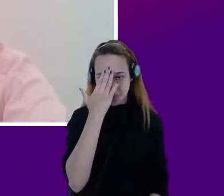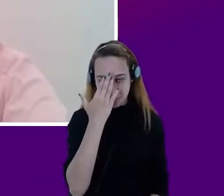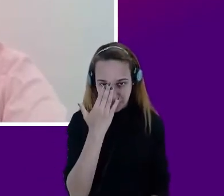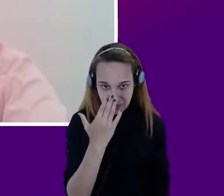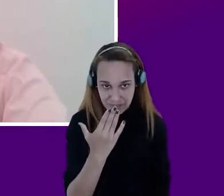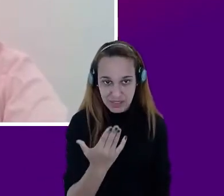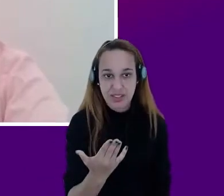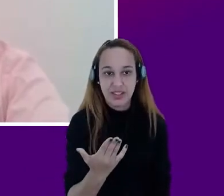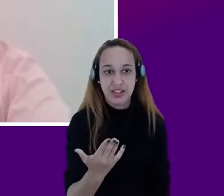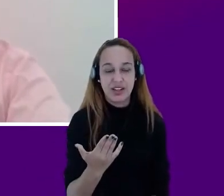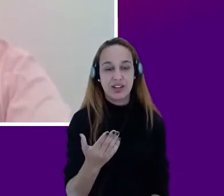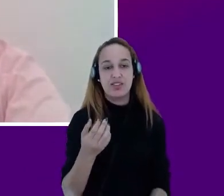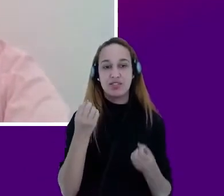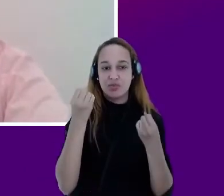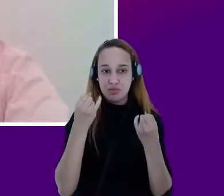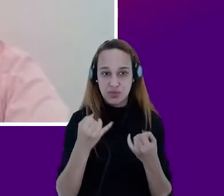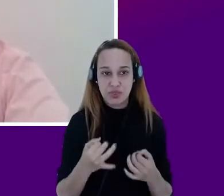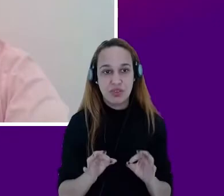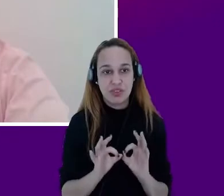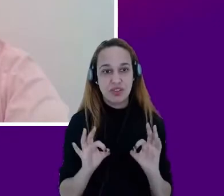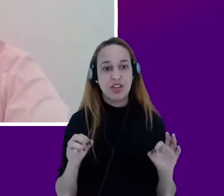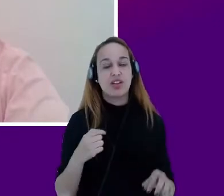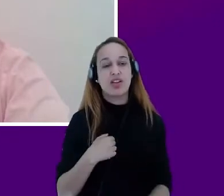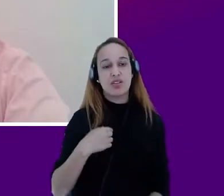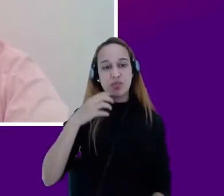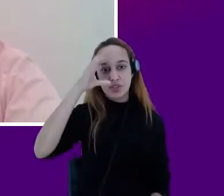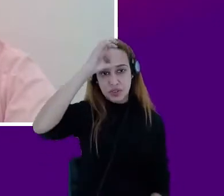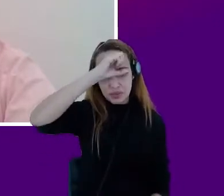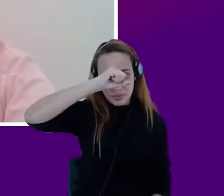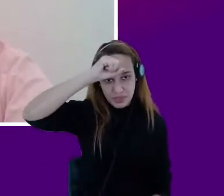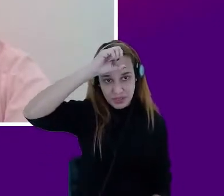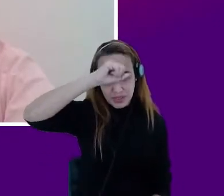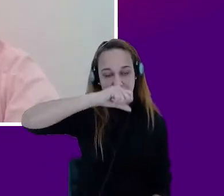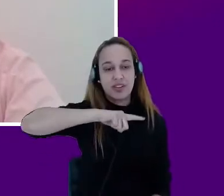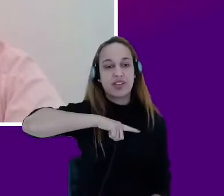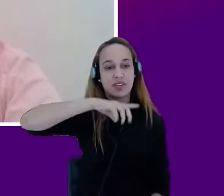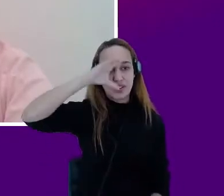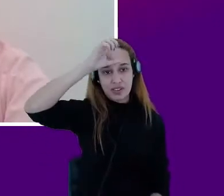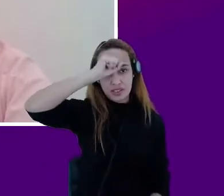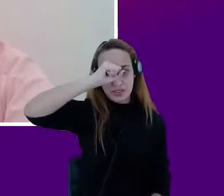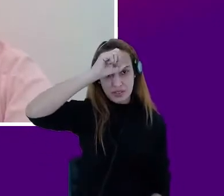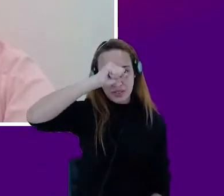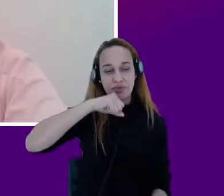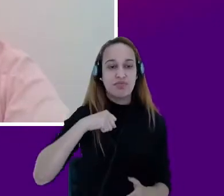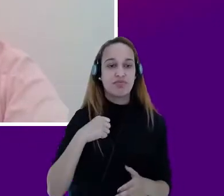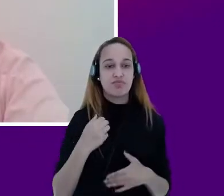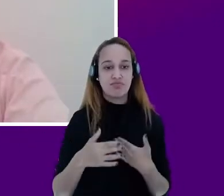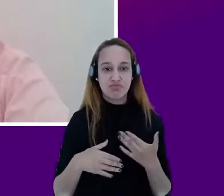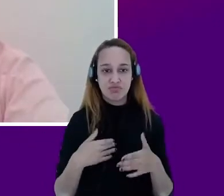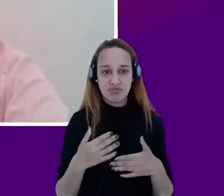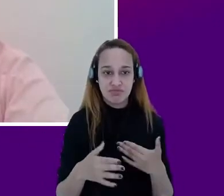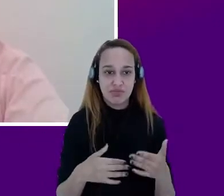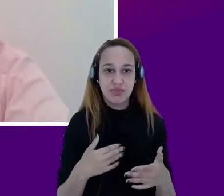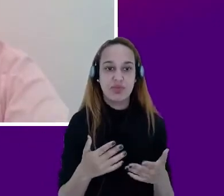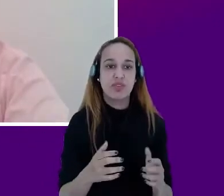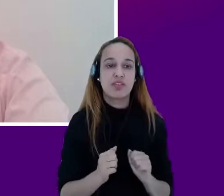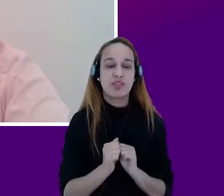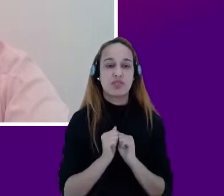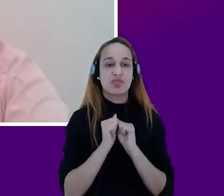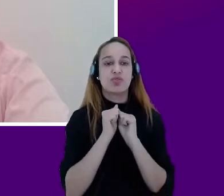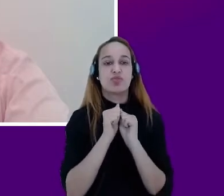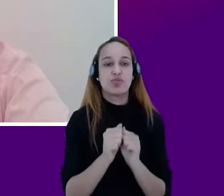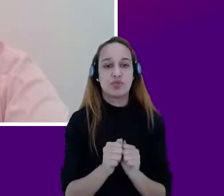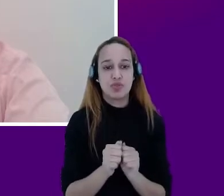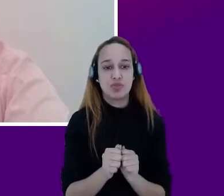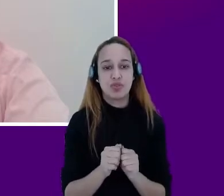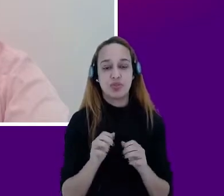muito esclarecedor, eu aprendi muito, tenho aprendido muito aí, estando lá junto com a Comissão